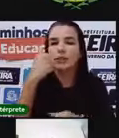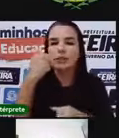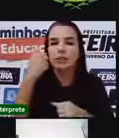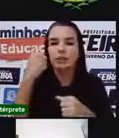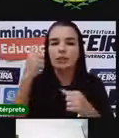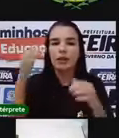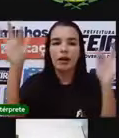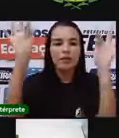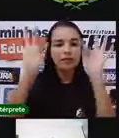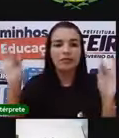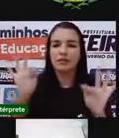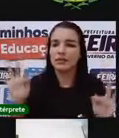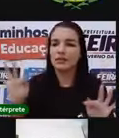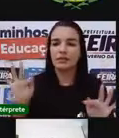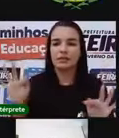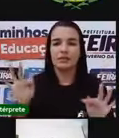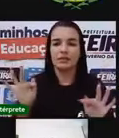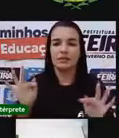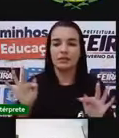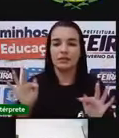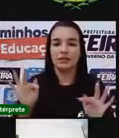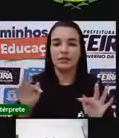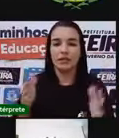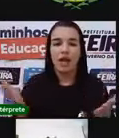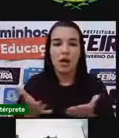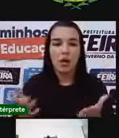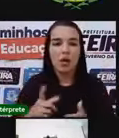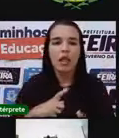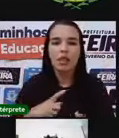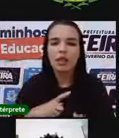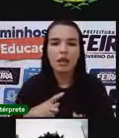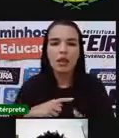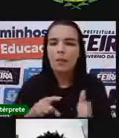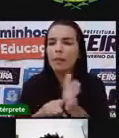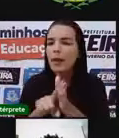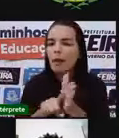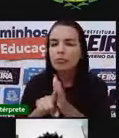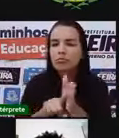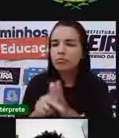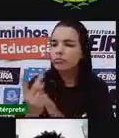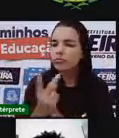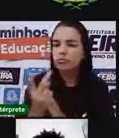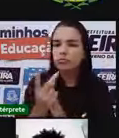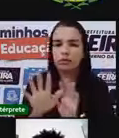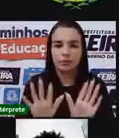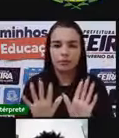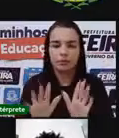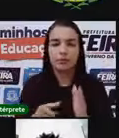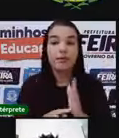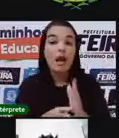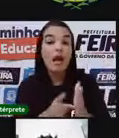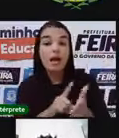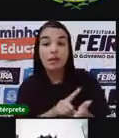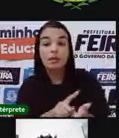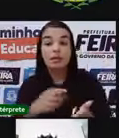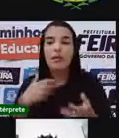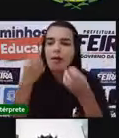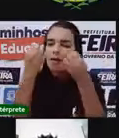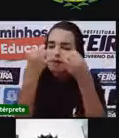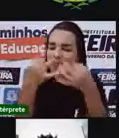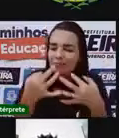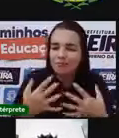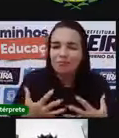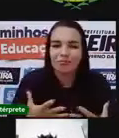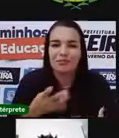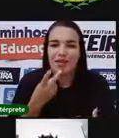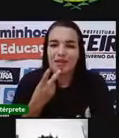algumas observações, não é? Que a gente tem umas duas perguntinhas também. Antes, eu queria dizer para vocês